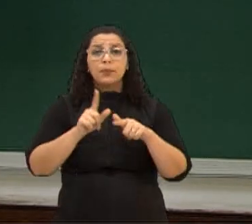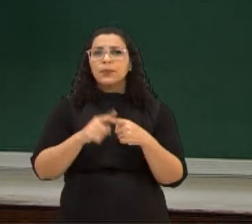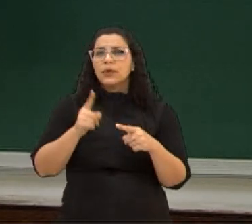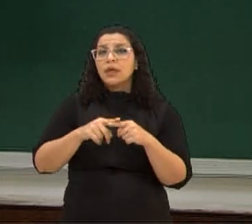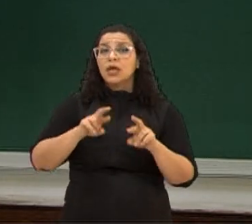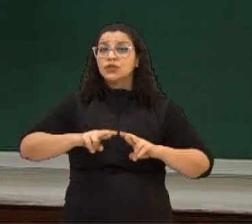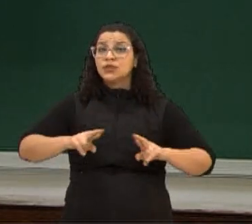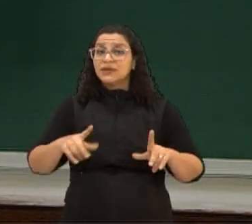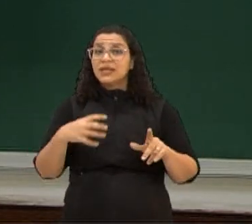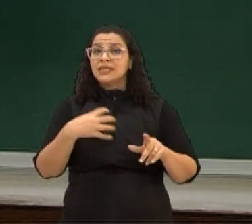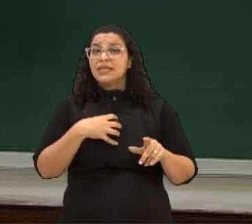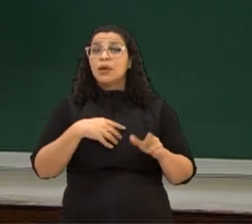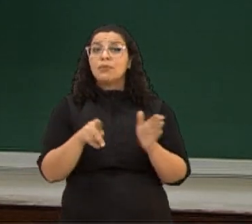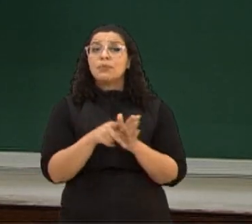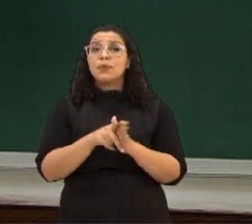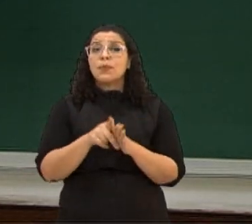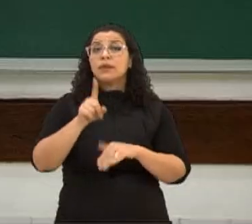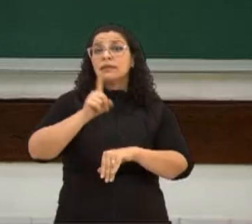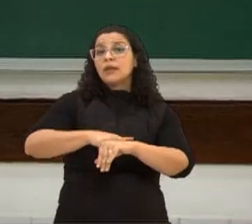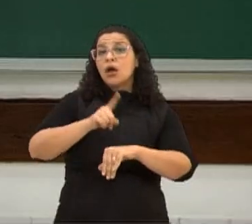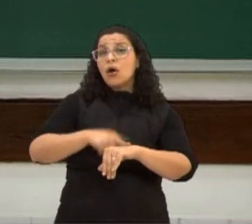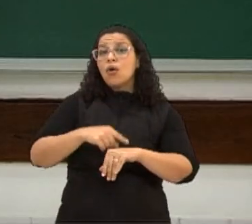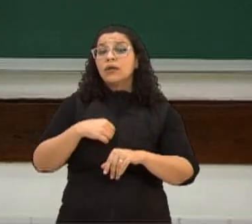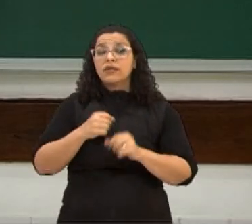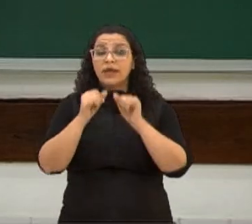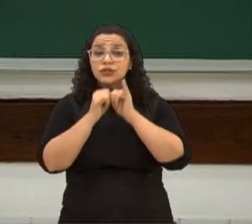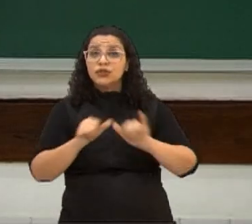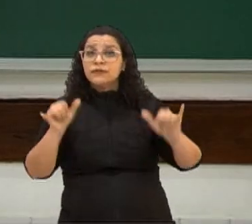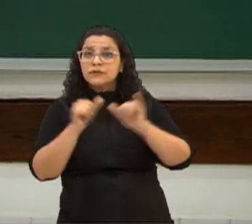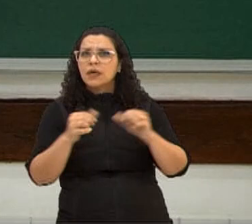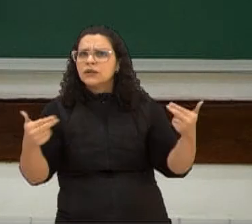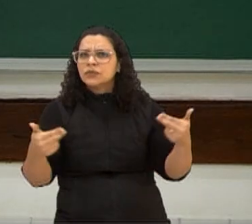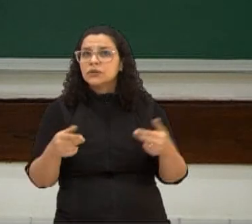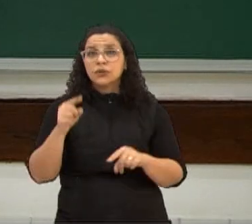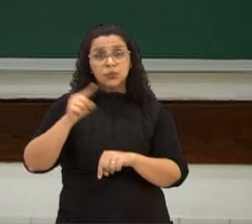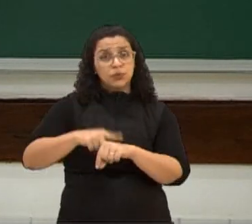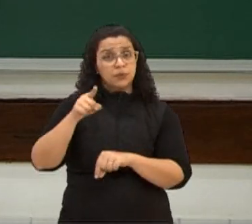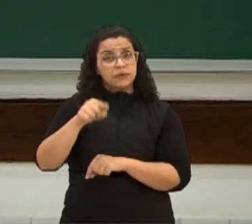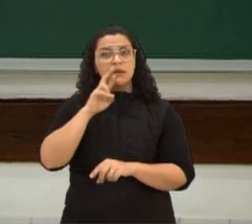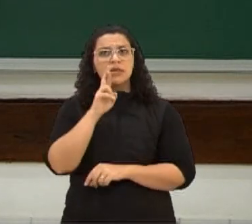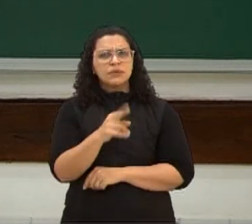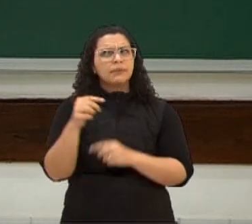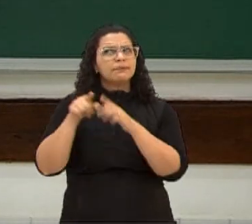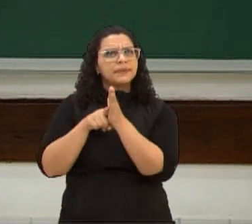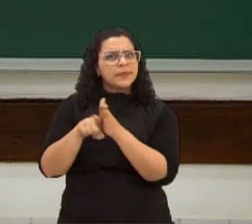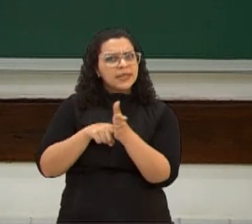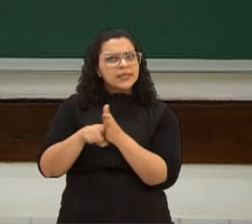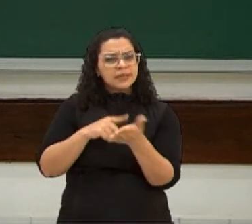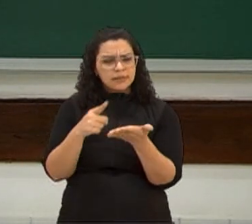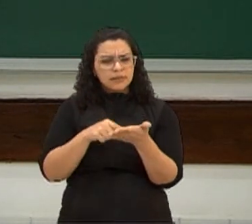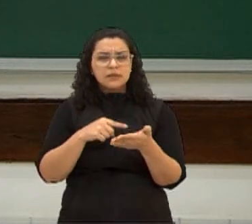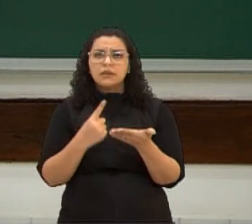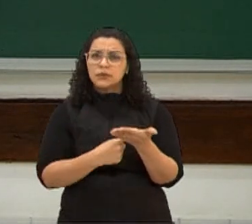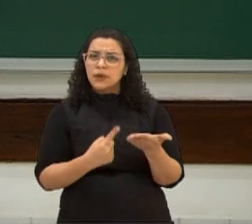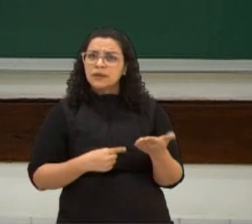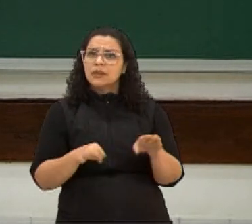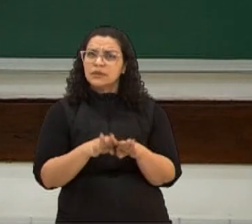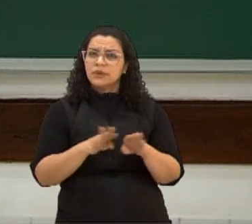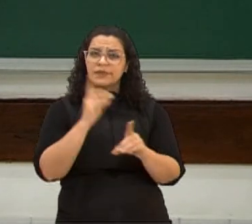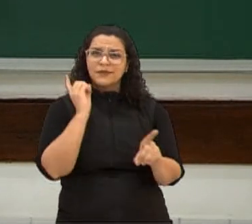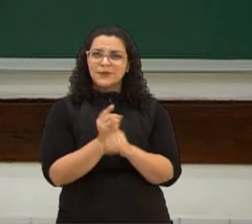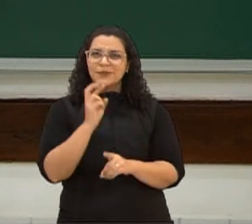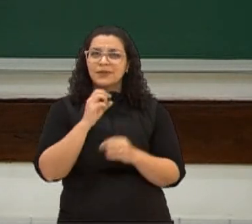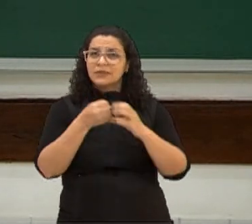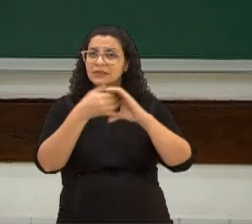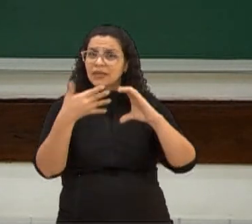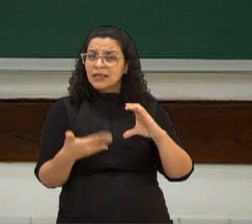que a diferença consiste no momento da publicação? Vou dar um tempinho para você pesquisar aí no seu caderno, se você encontra